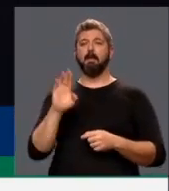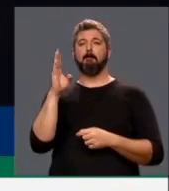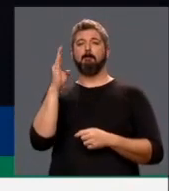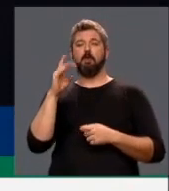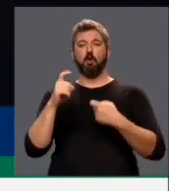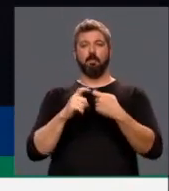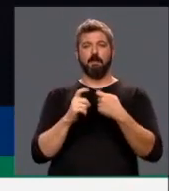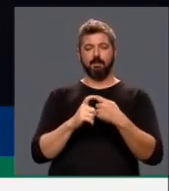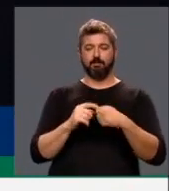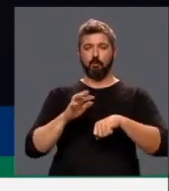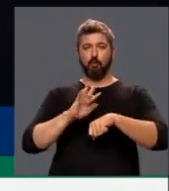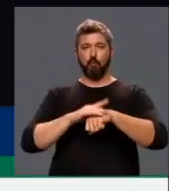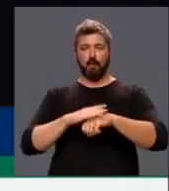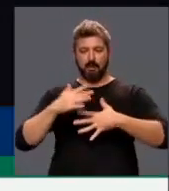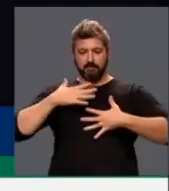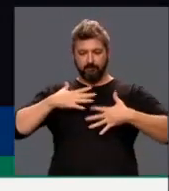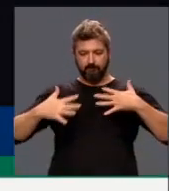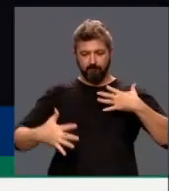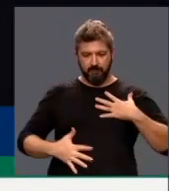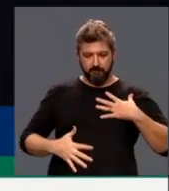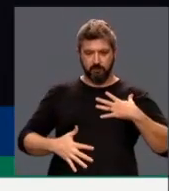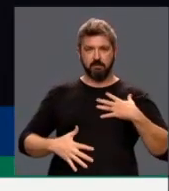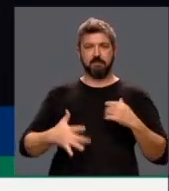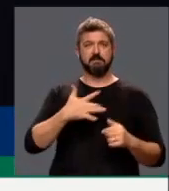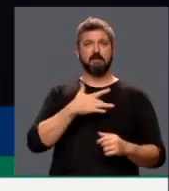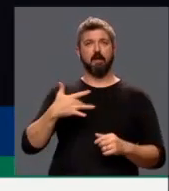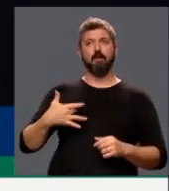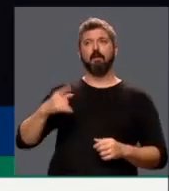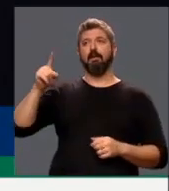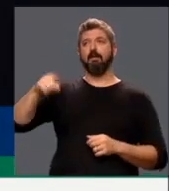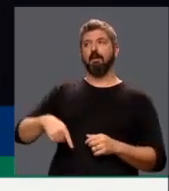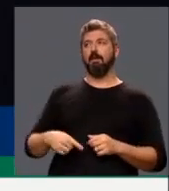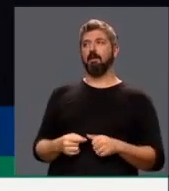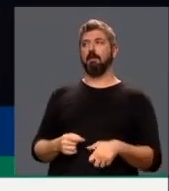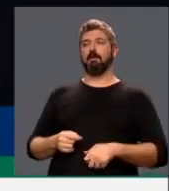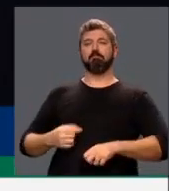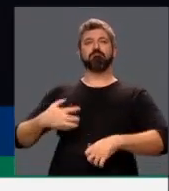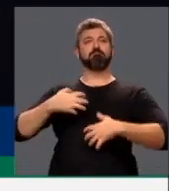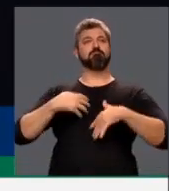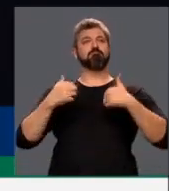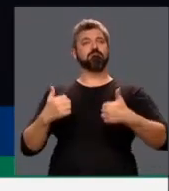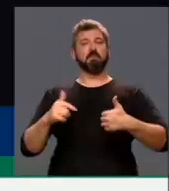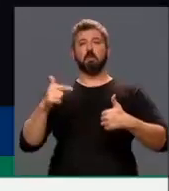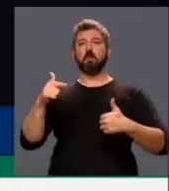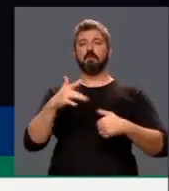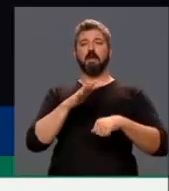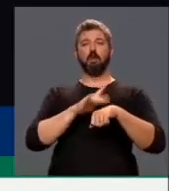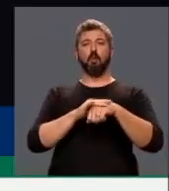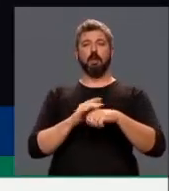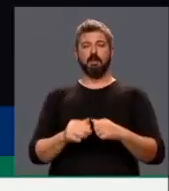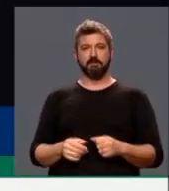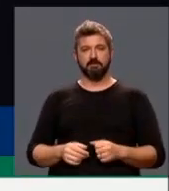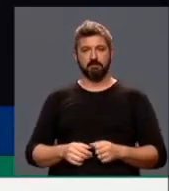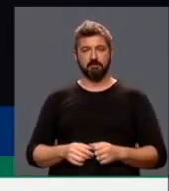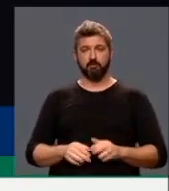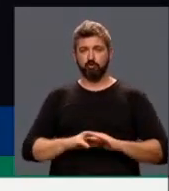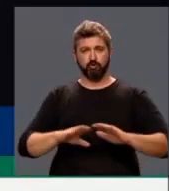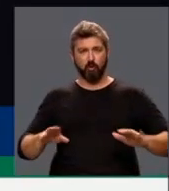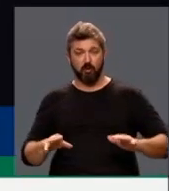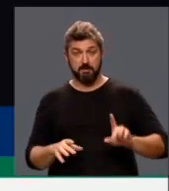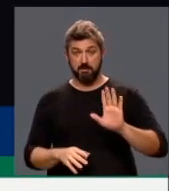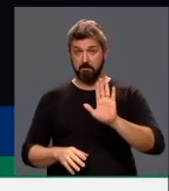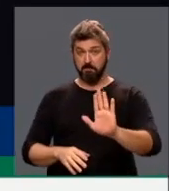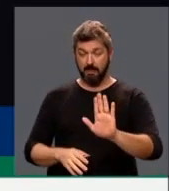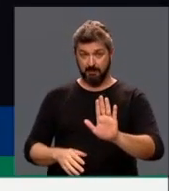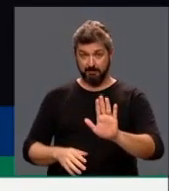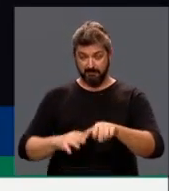né? Em doenças físicas. Se pensa saúde como simplesmente, né, o bem-estar geral, o funcionamento ou não funcionamento do corpo. Mas saúde é